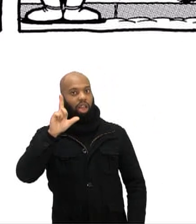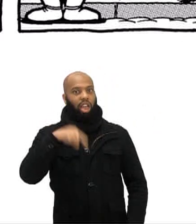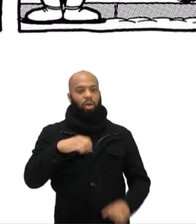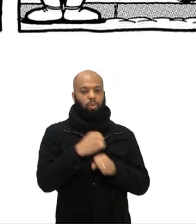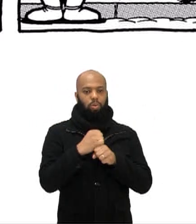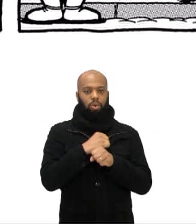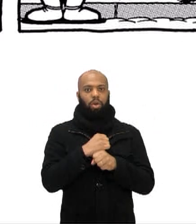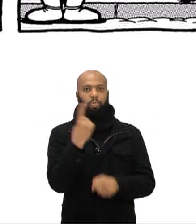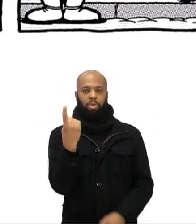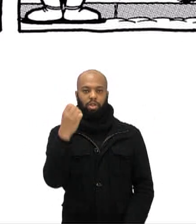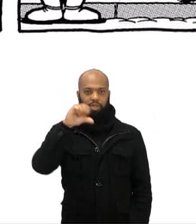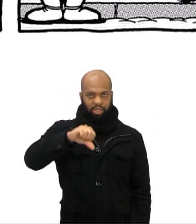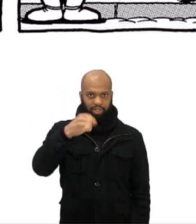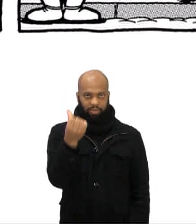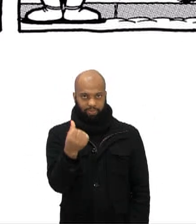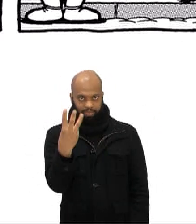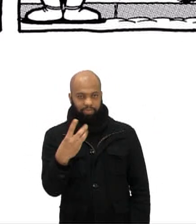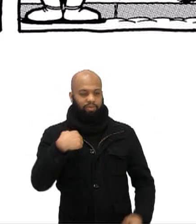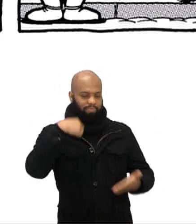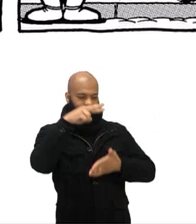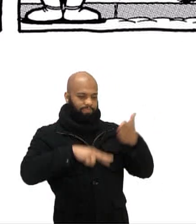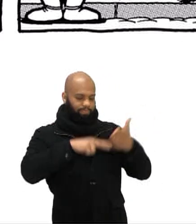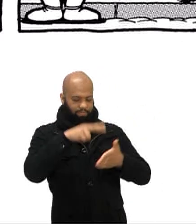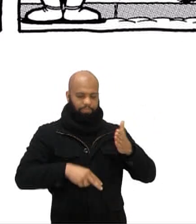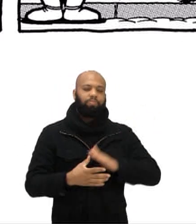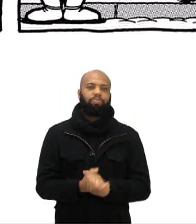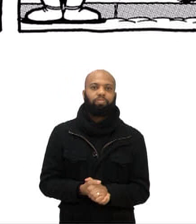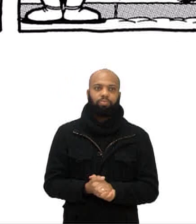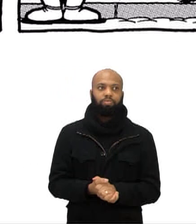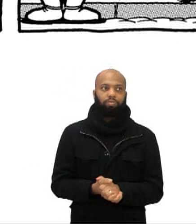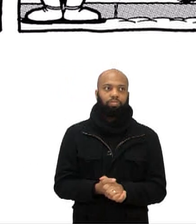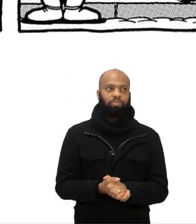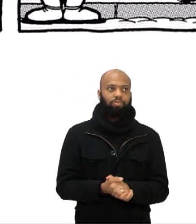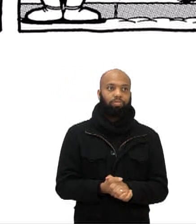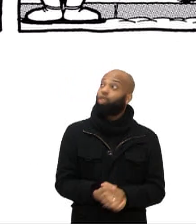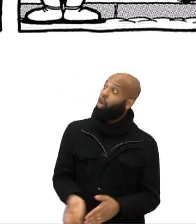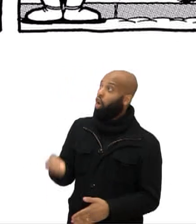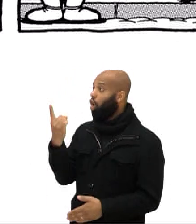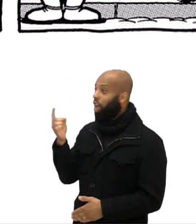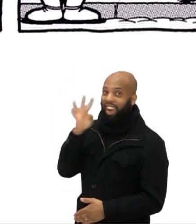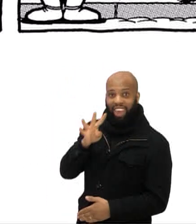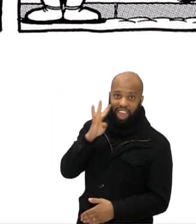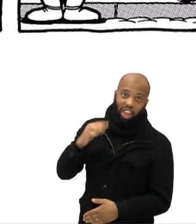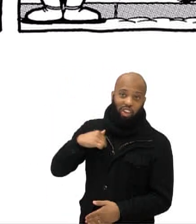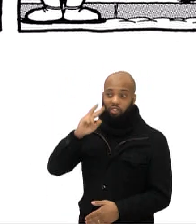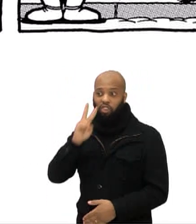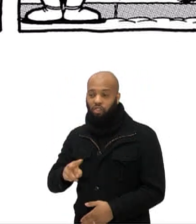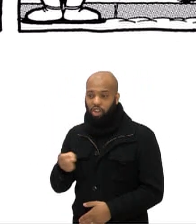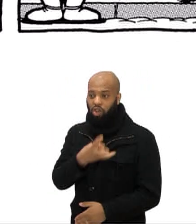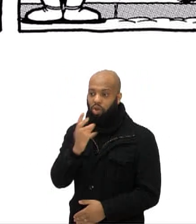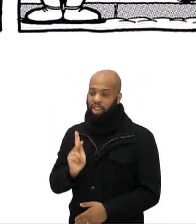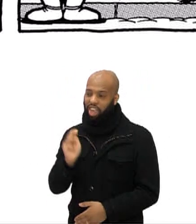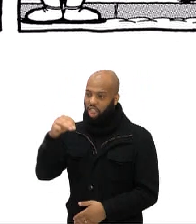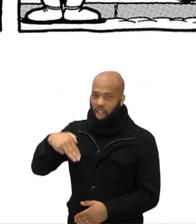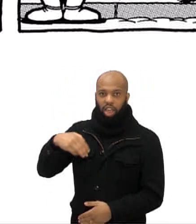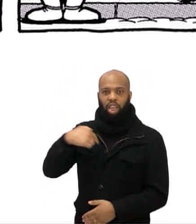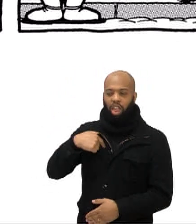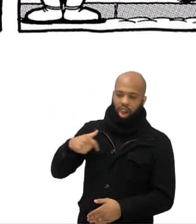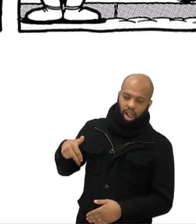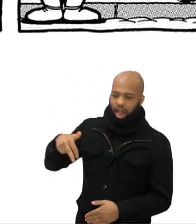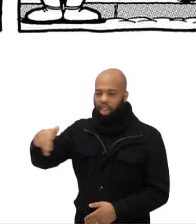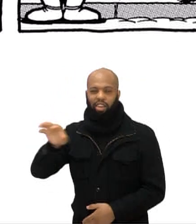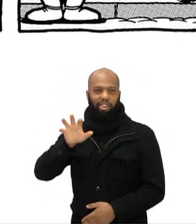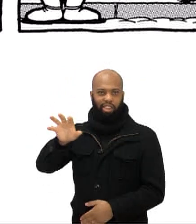ano de 1963. Vou fazer a leitura para vocês. Ó, legal! Vou ver quantos quilômetros eu ando